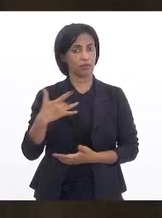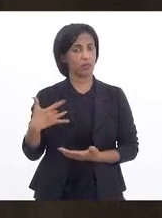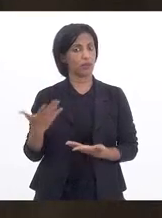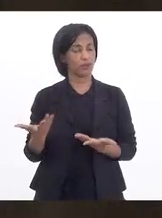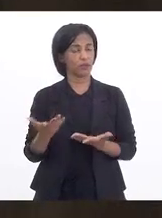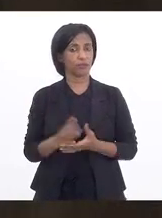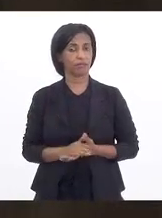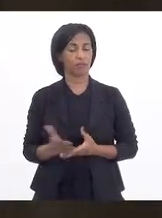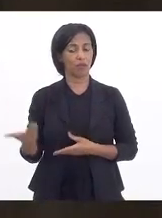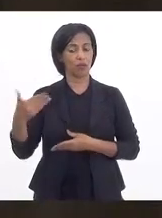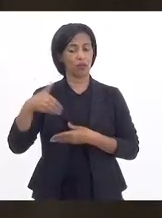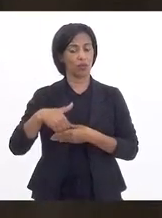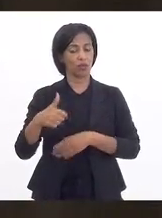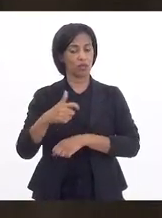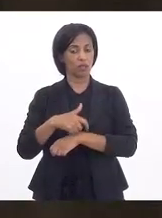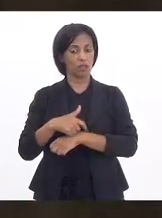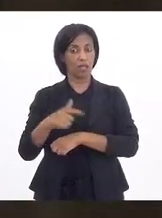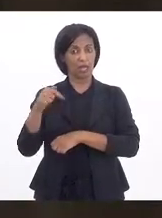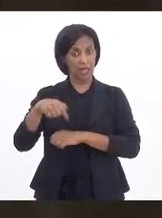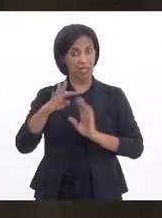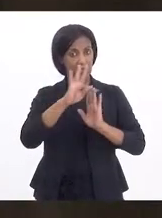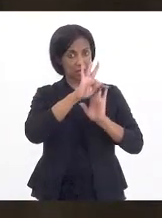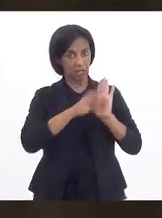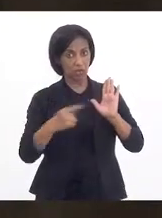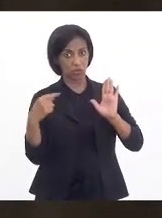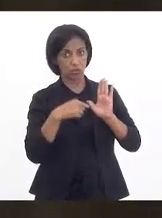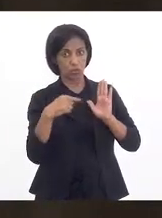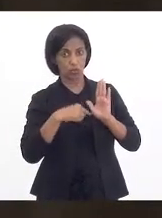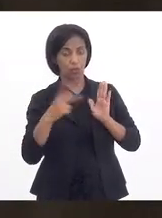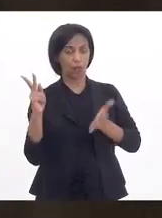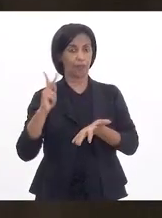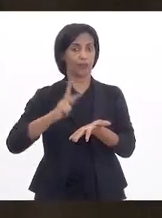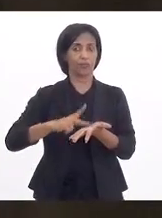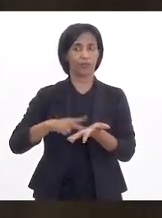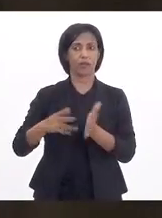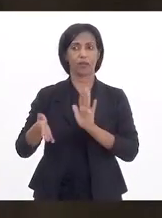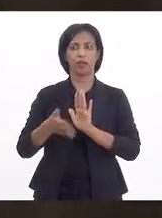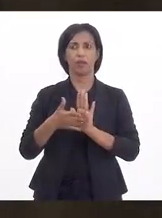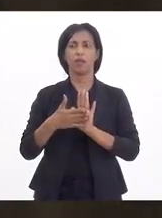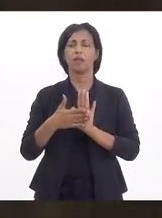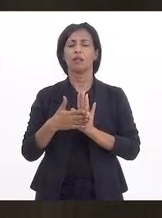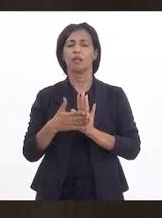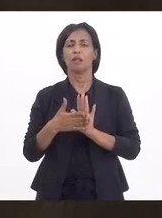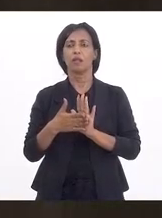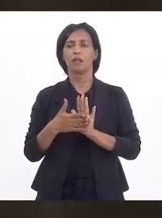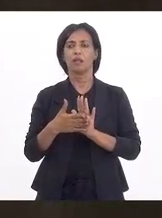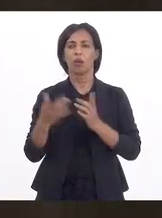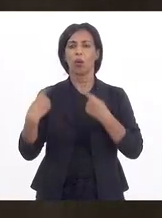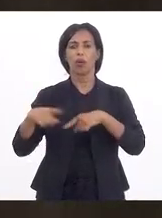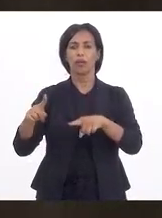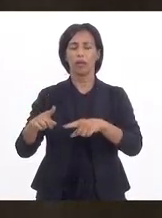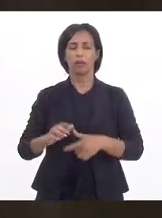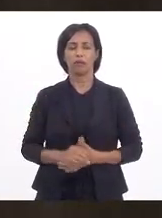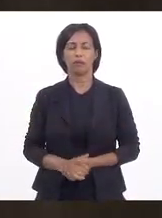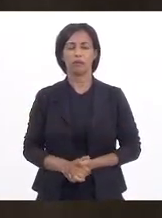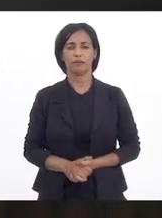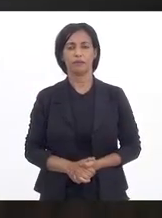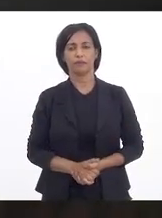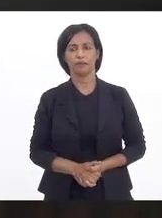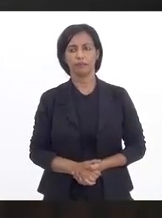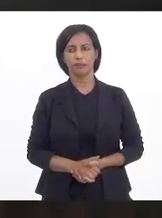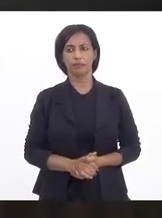portanto votando neste momento Este texto O texto original o parecer na comissão de Economia é contrário